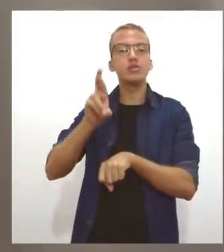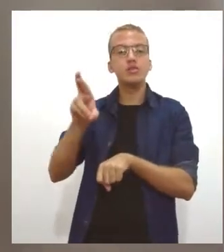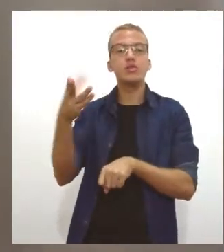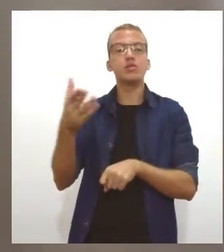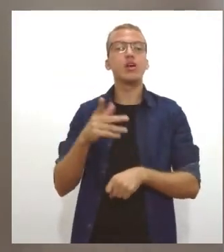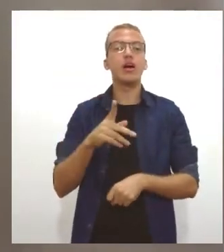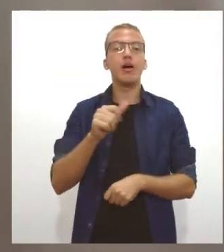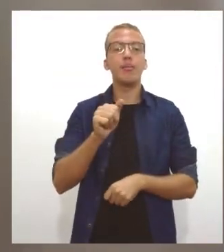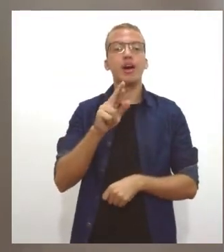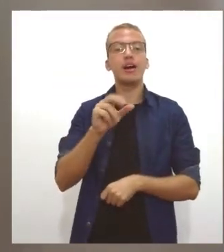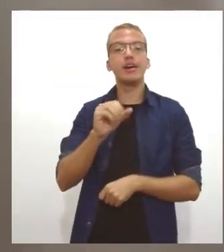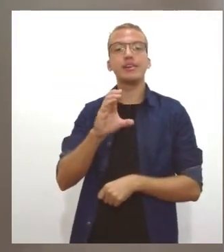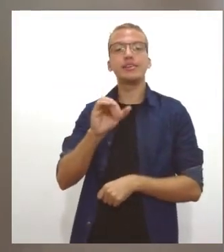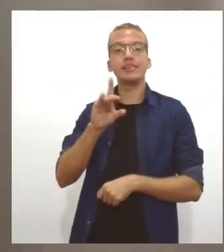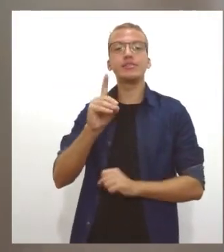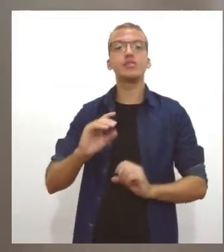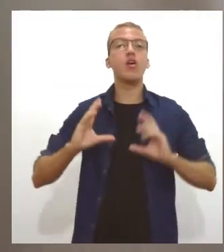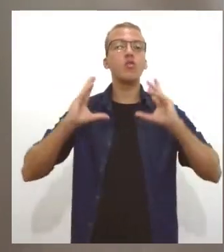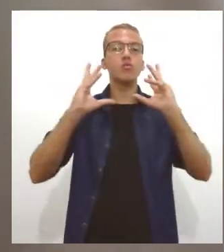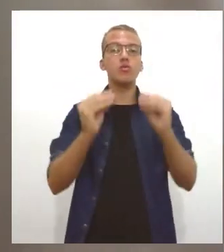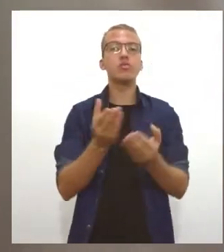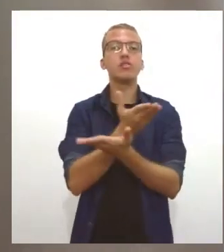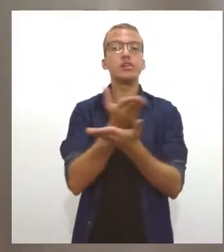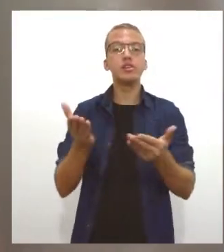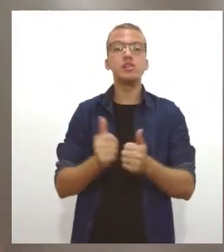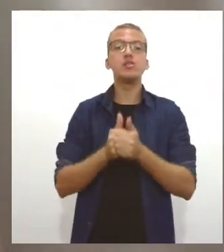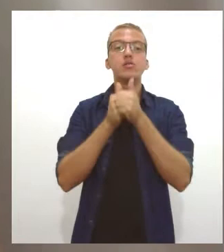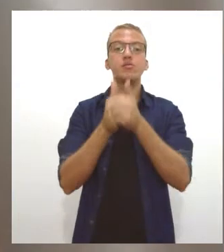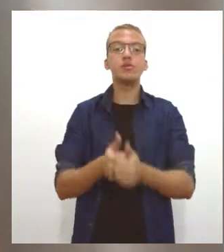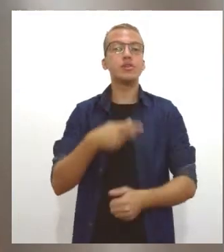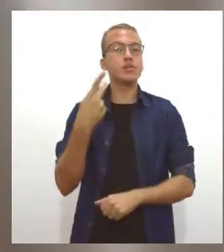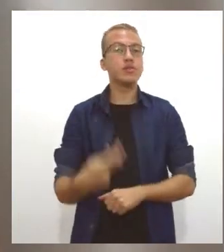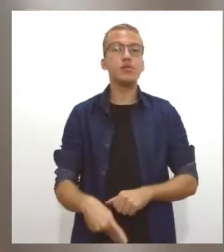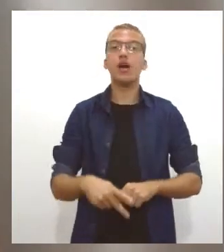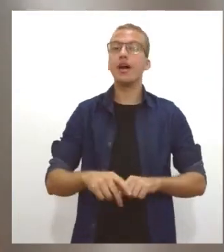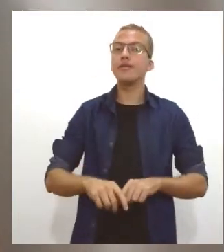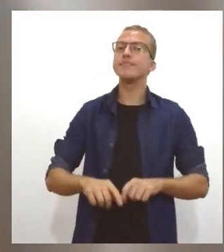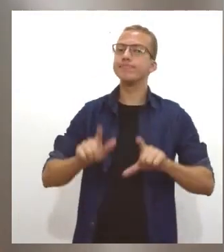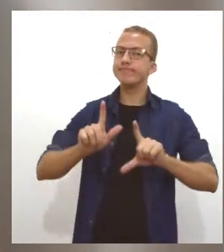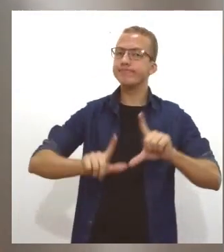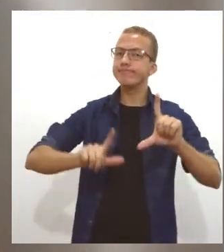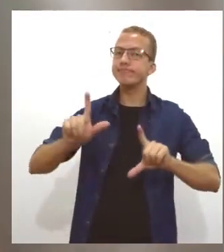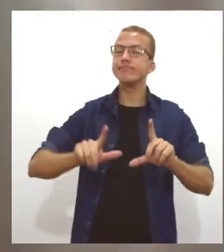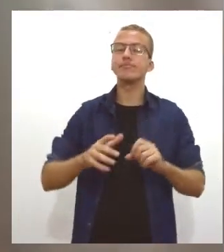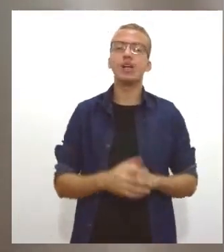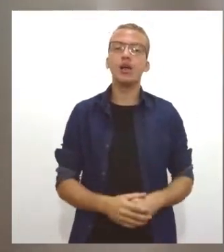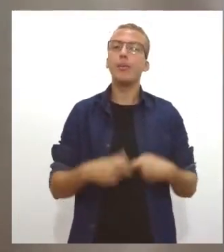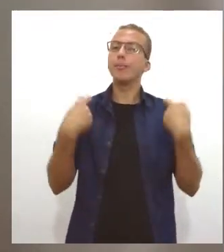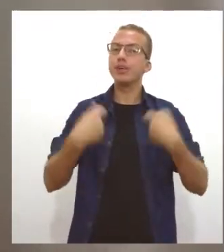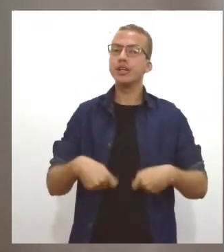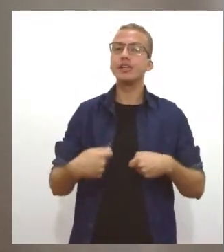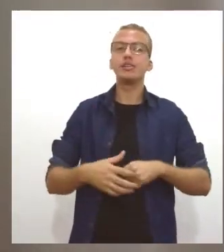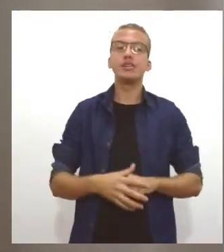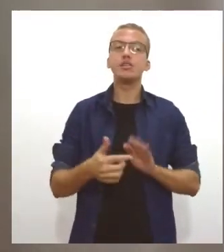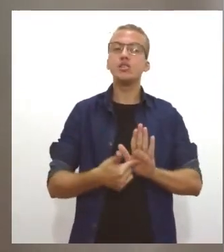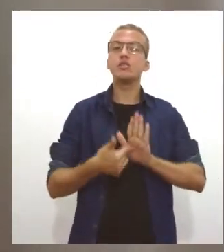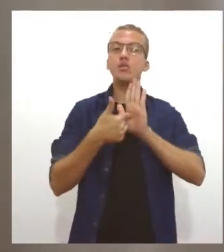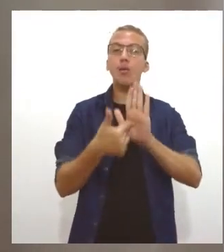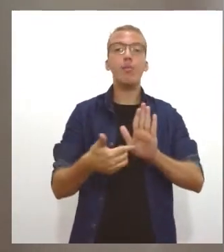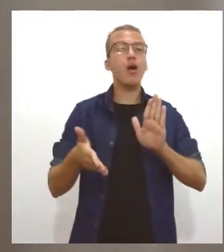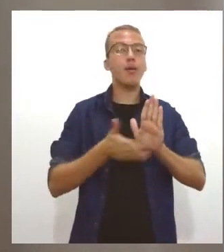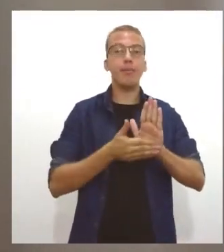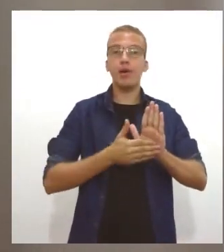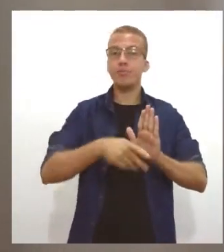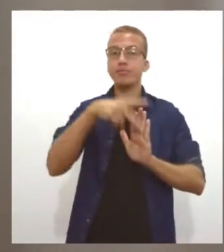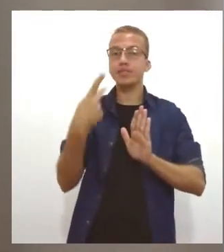acompanhando o programa. É muito importante que a gente possa expor qual foi a iniciativa daqui que nós realizamos